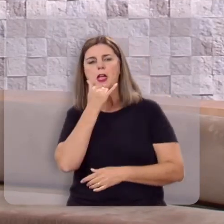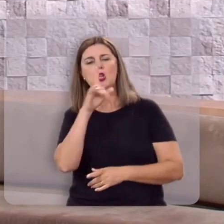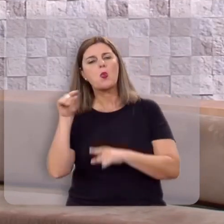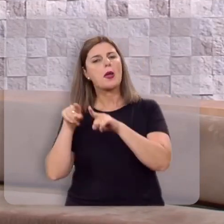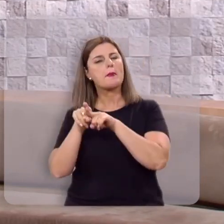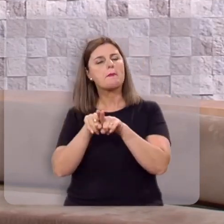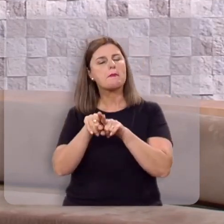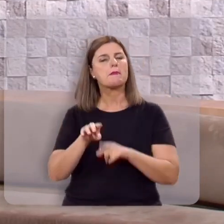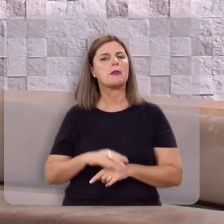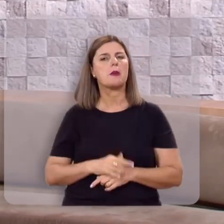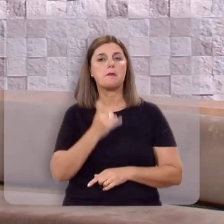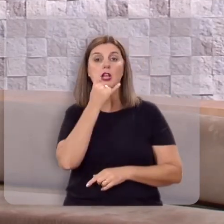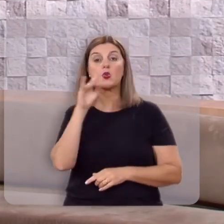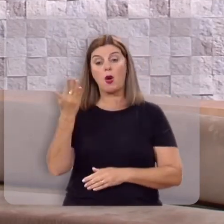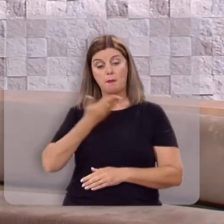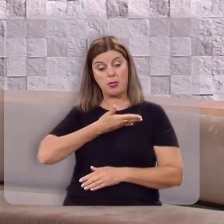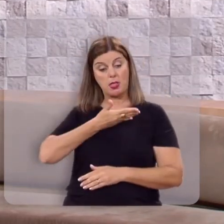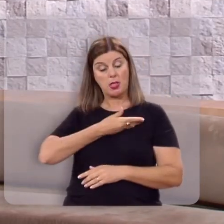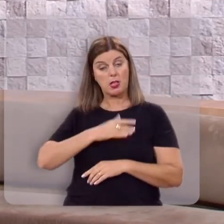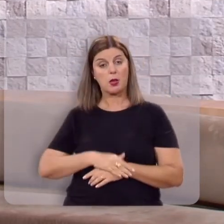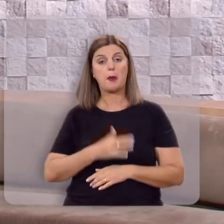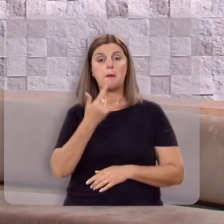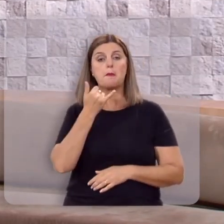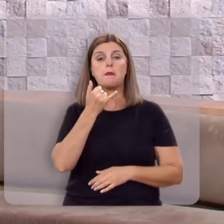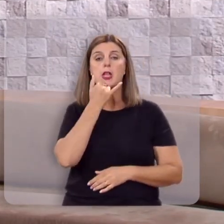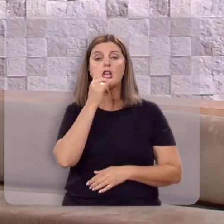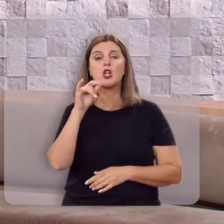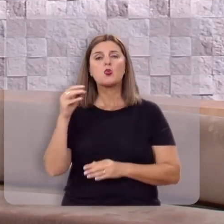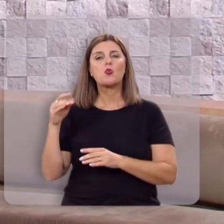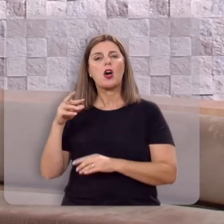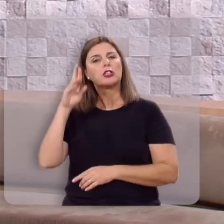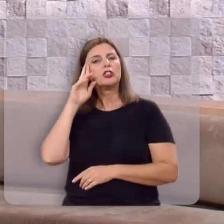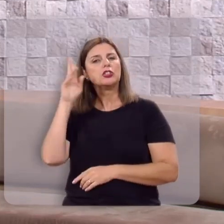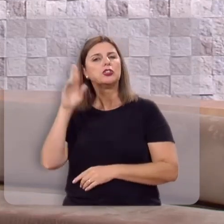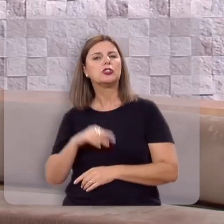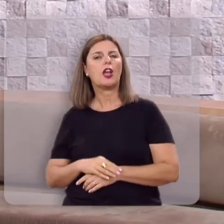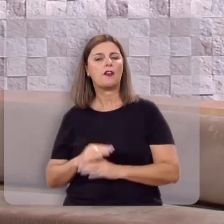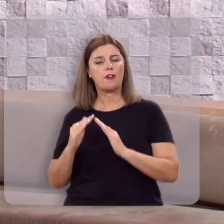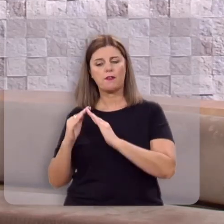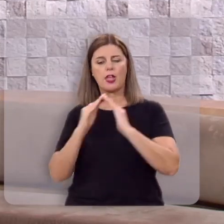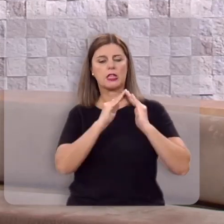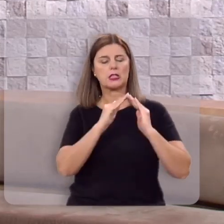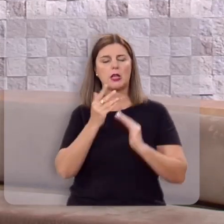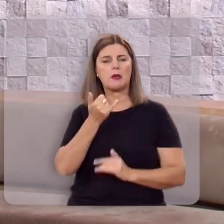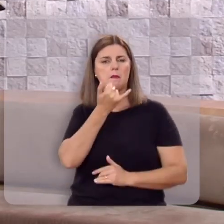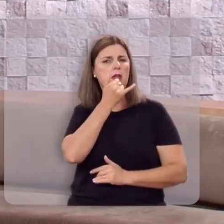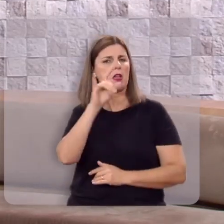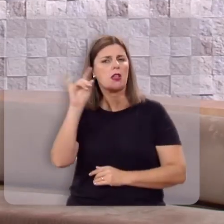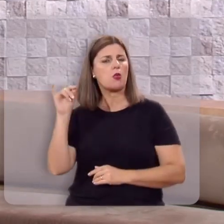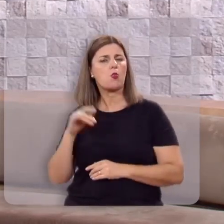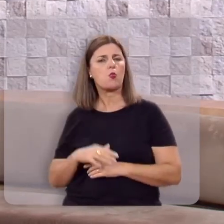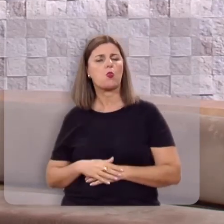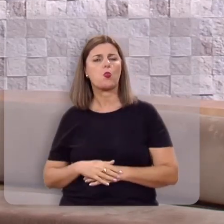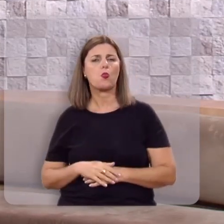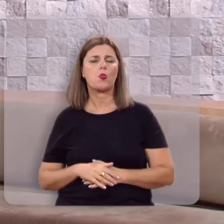filhos, perdoar seus irmãos, perdoar seus colegas, perdoar seu patrão, perdoar seu vizinho. Perdoar.